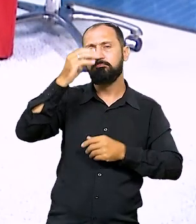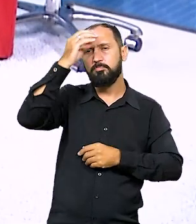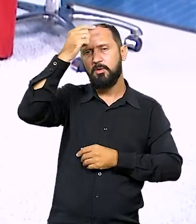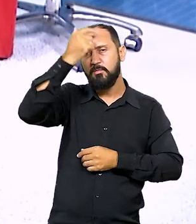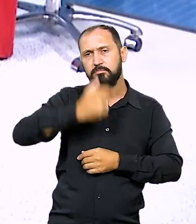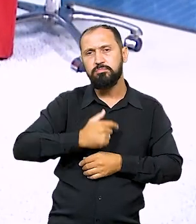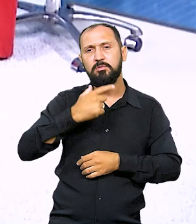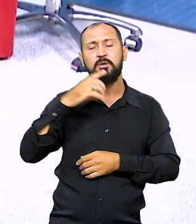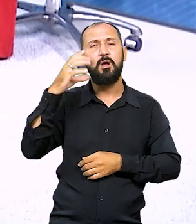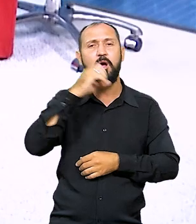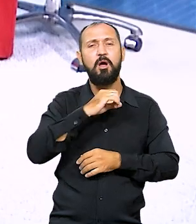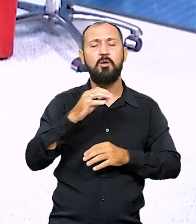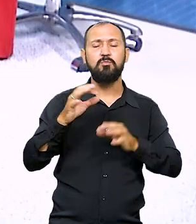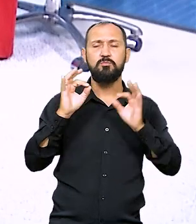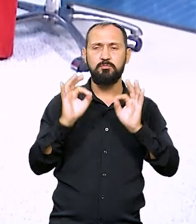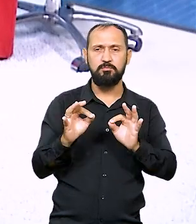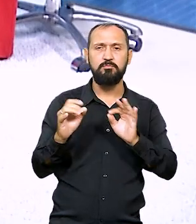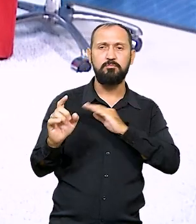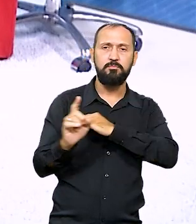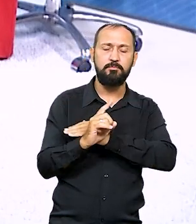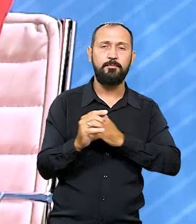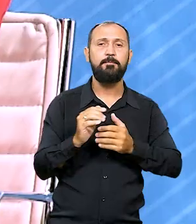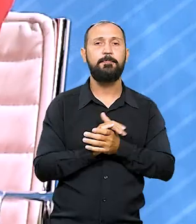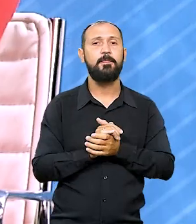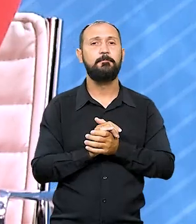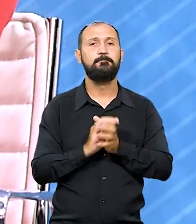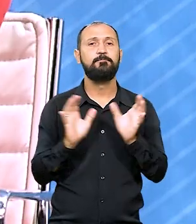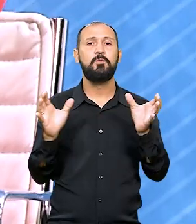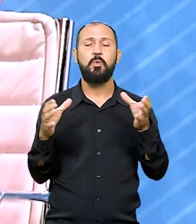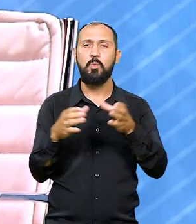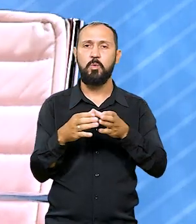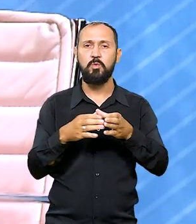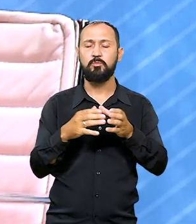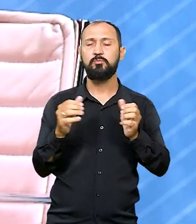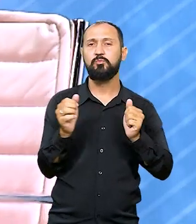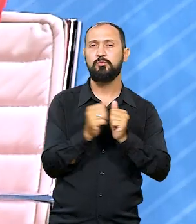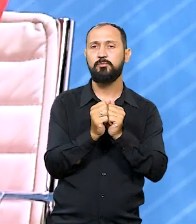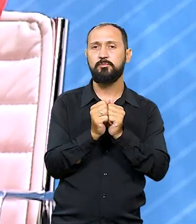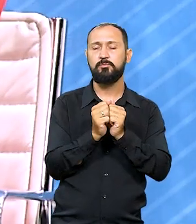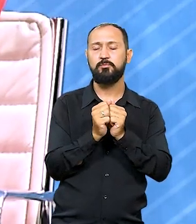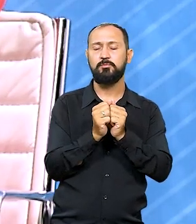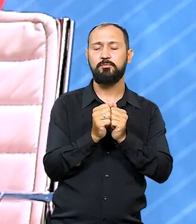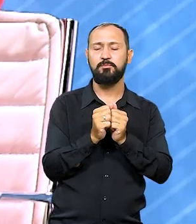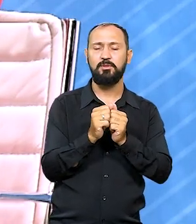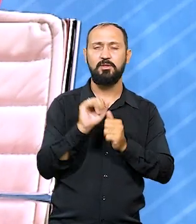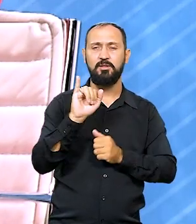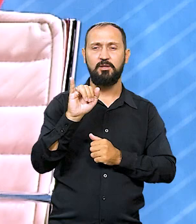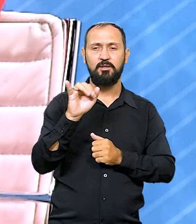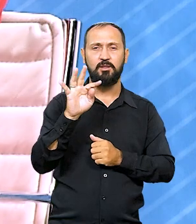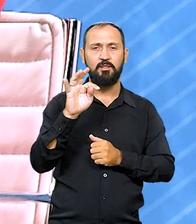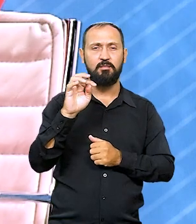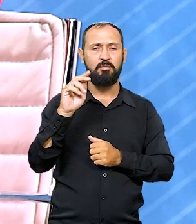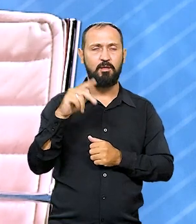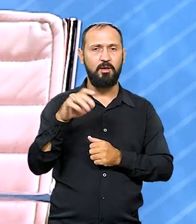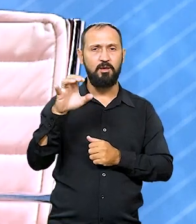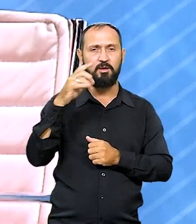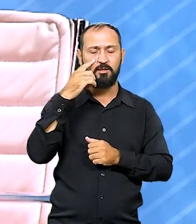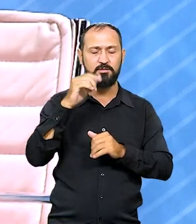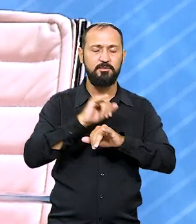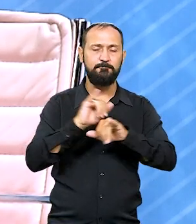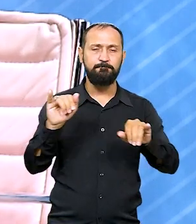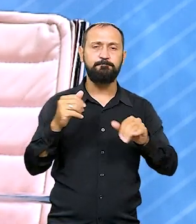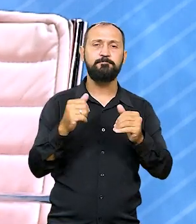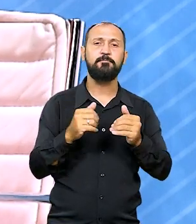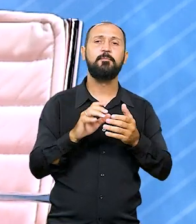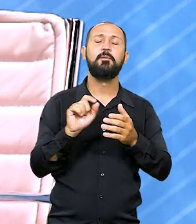conforto, com dignidade e com honradez o seu cliente. Doutor, a comissão, juntamente com o LITEC, lançou um questionário